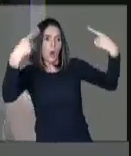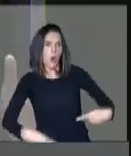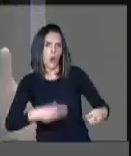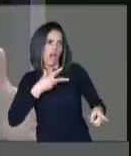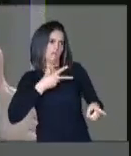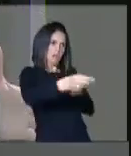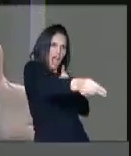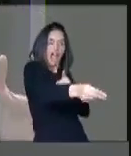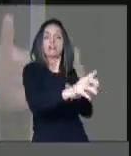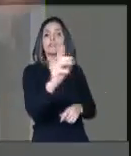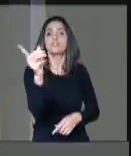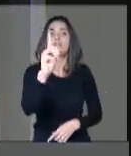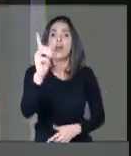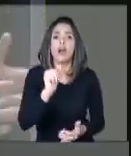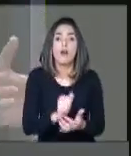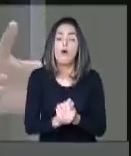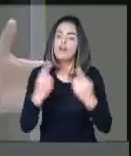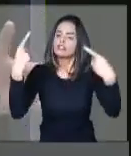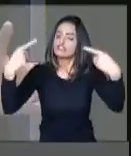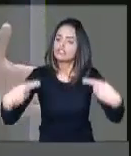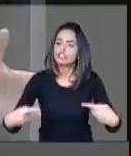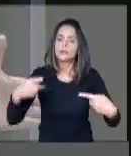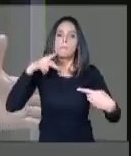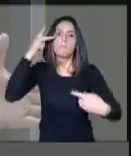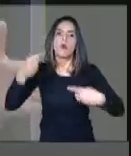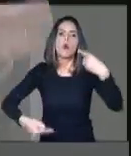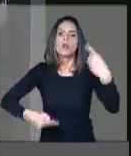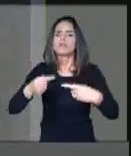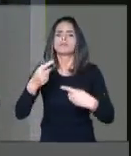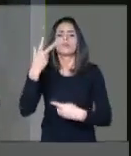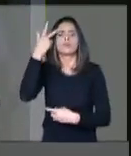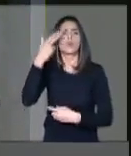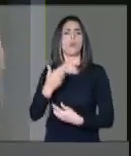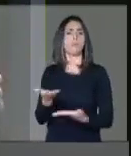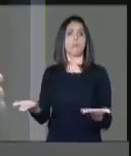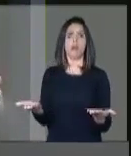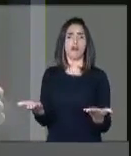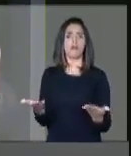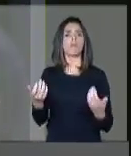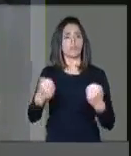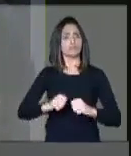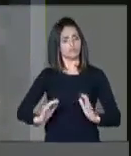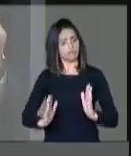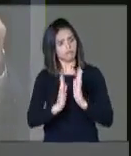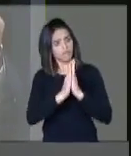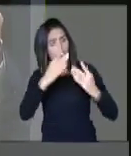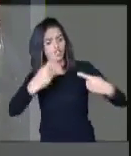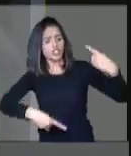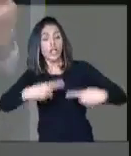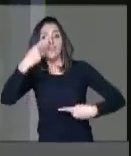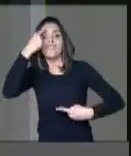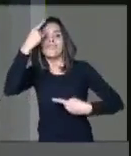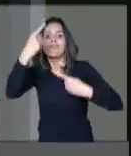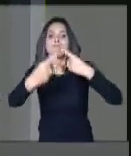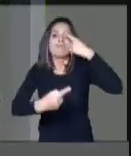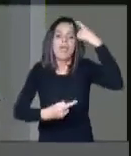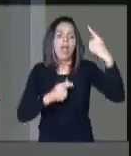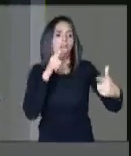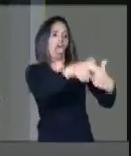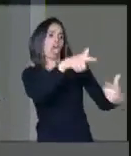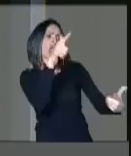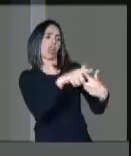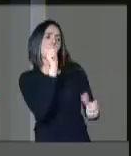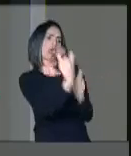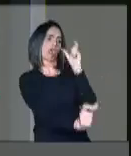ser exterminado, é um adversário político, o qual se deve confrontar com ideias e não com